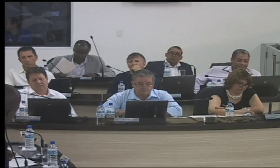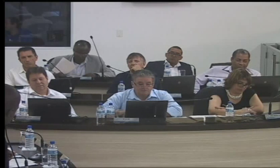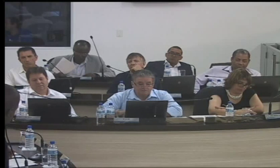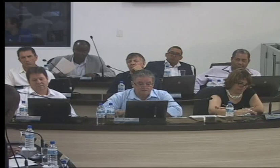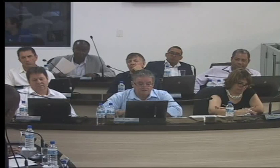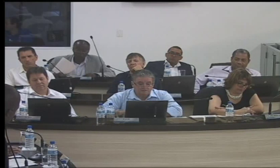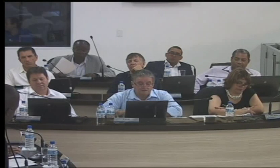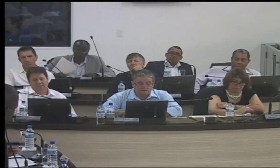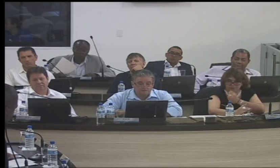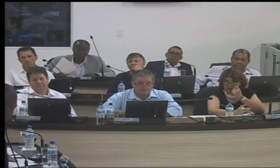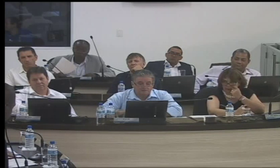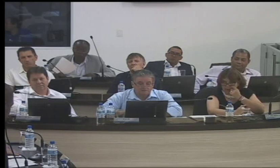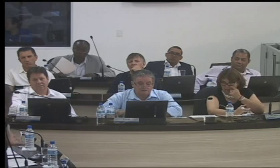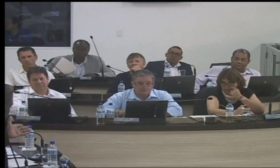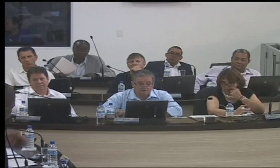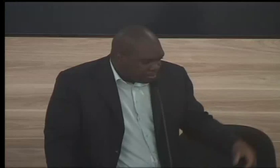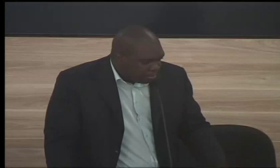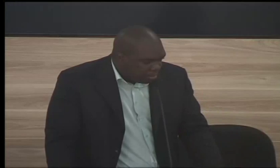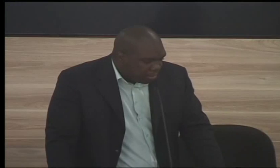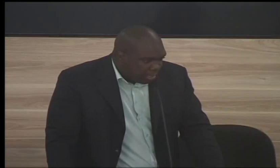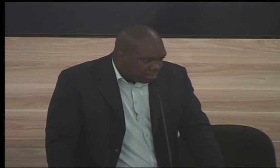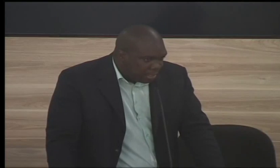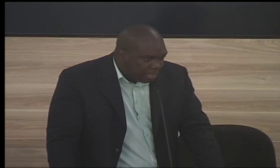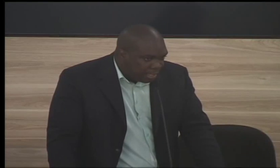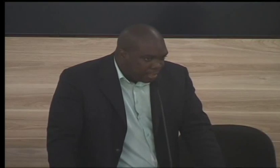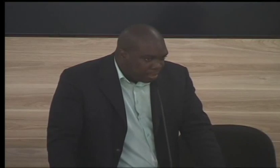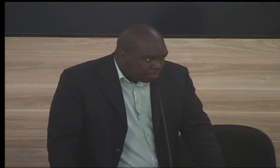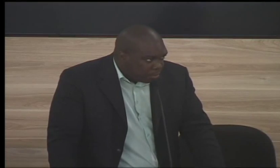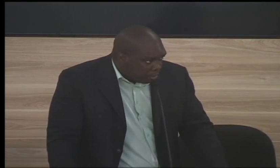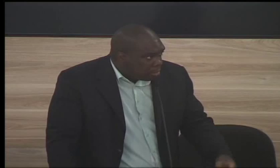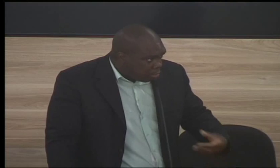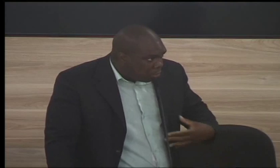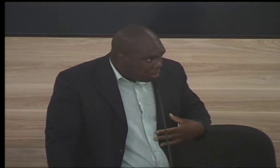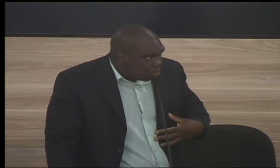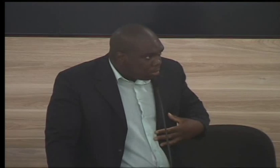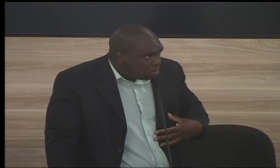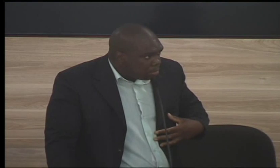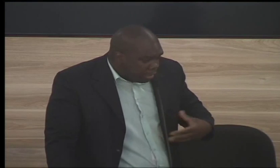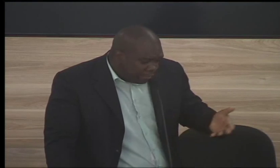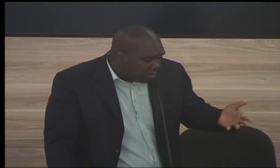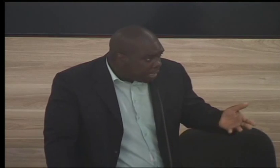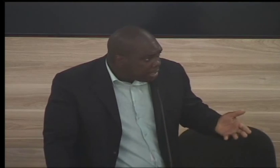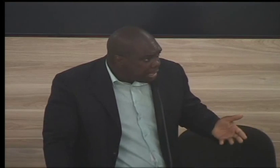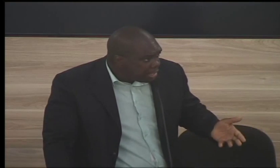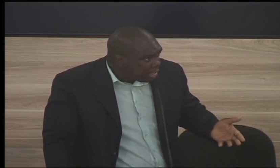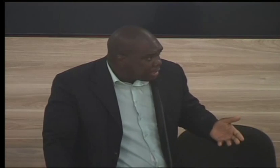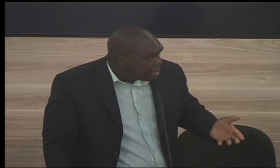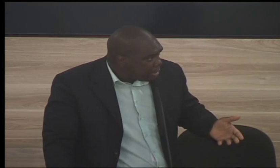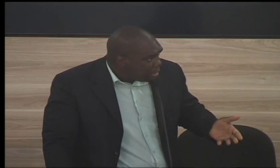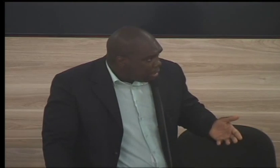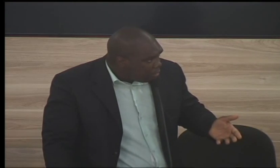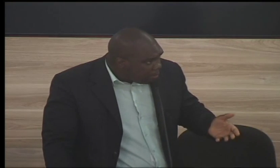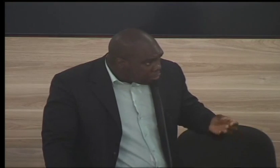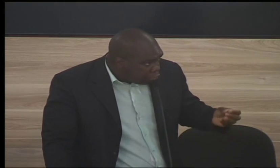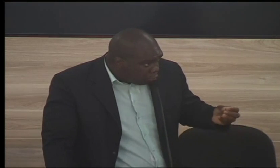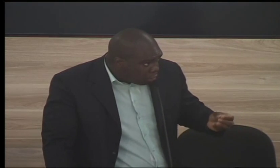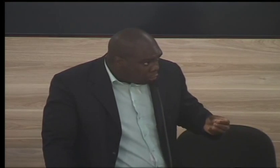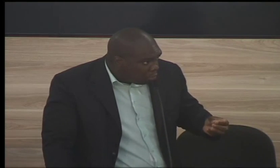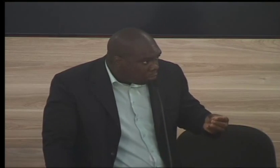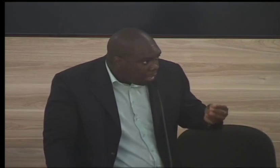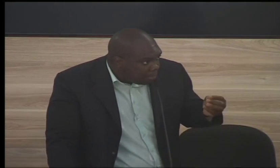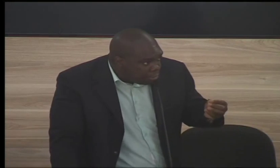trânsito apertou a campainha de casa e saiu para mim ver: seu carro tá no ponto de ônibus. Eu tô na frente da minha residência. É